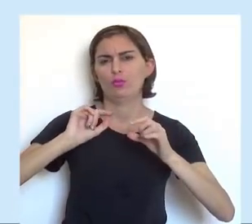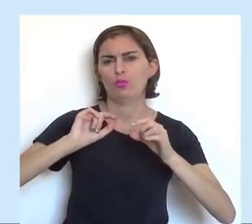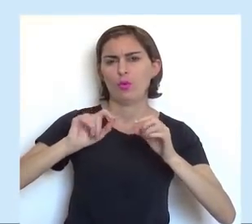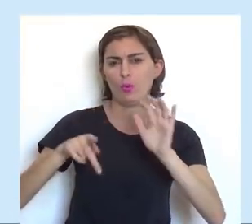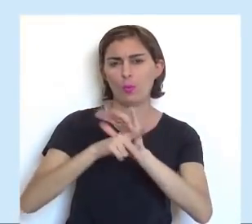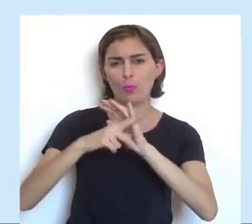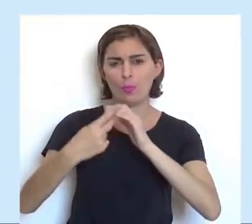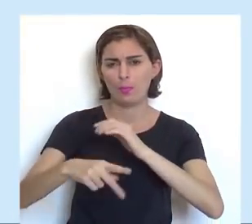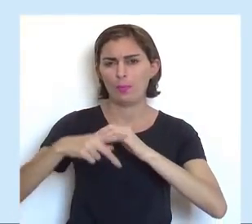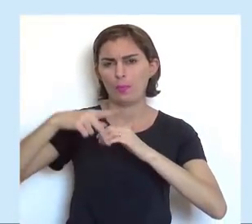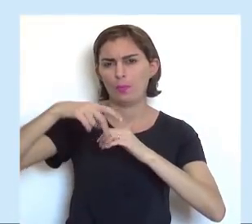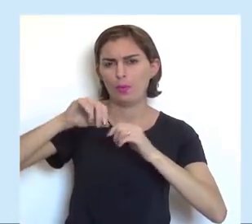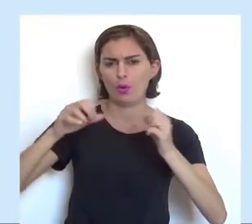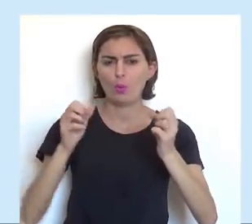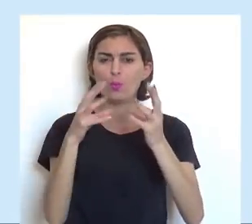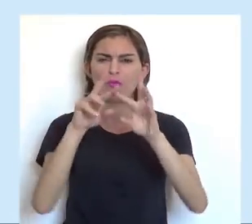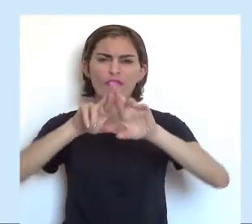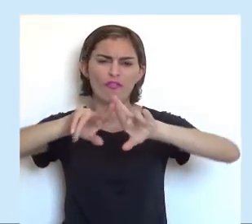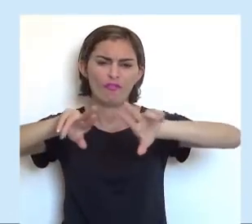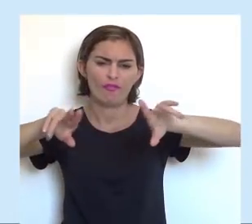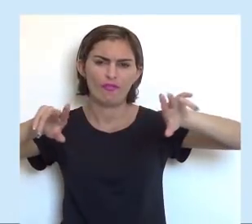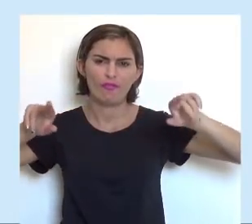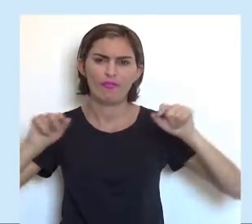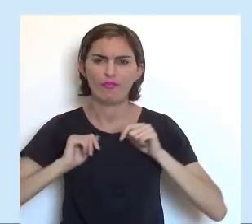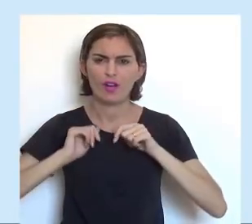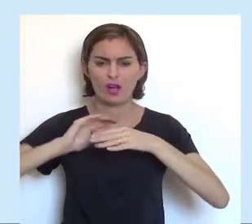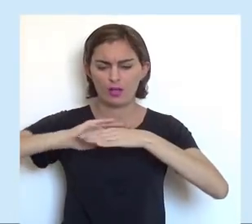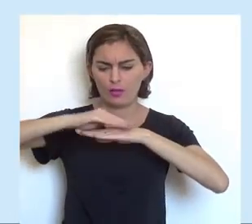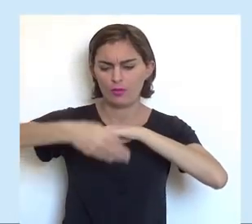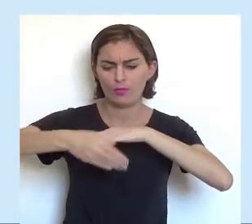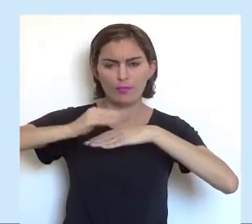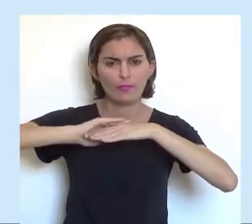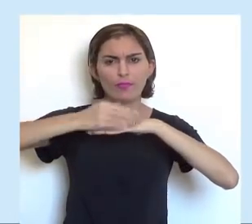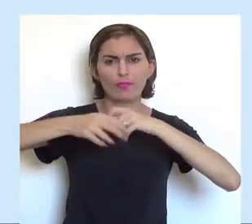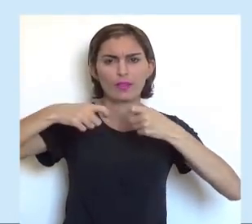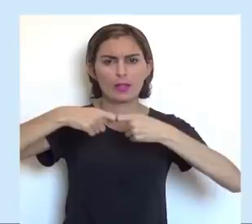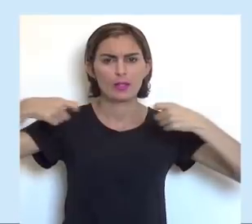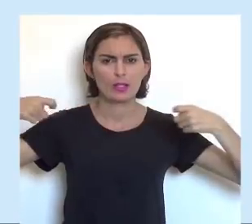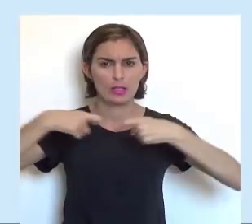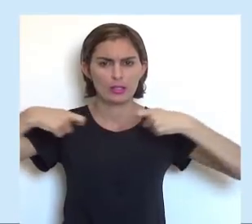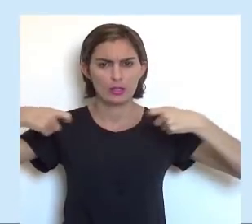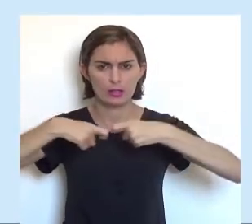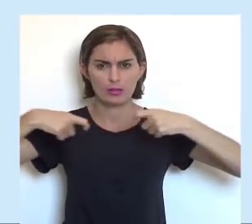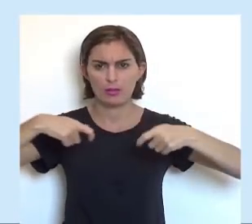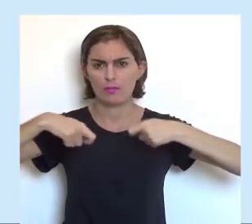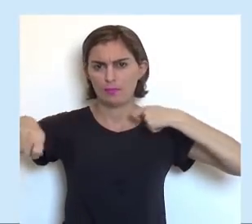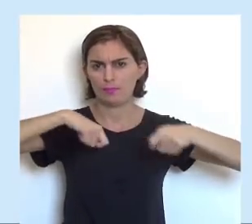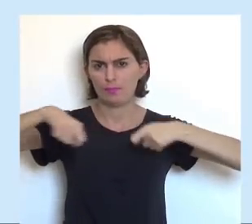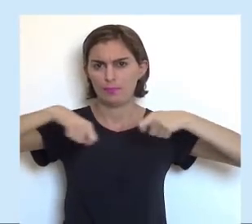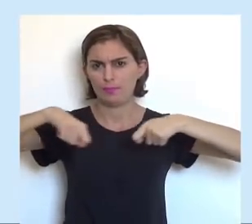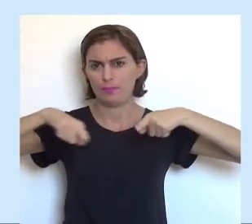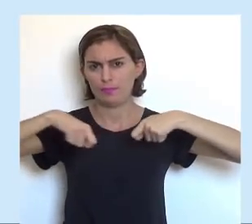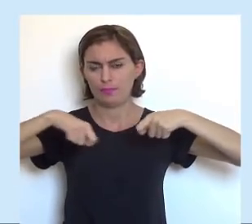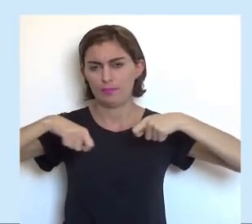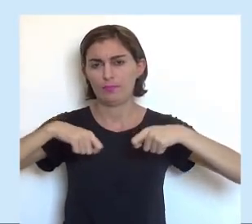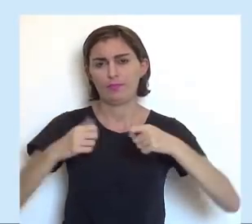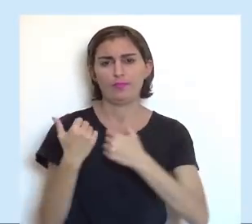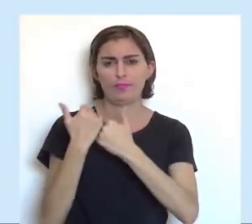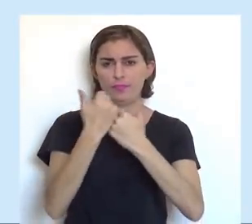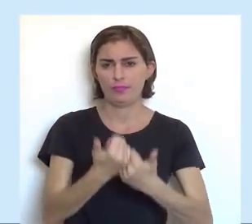grande, poli, com várias repetições, que são chamadas de meros. Então,